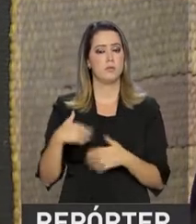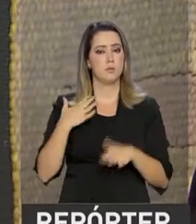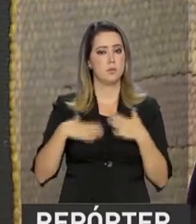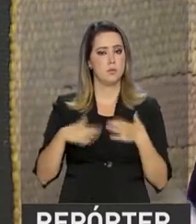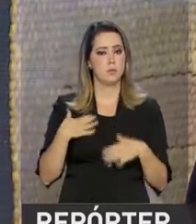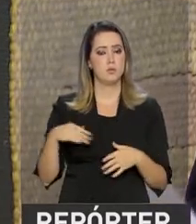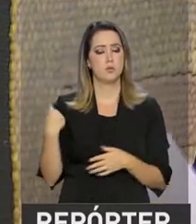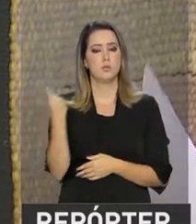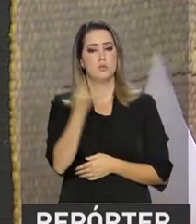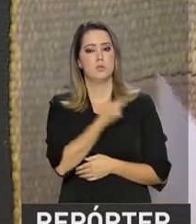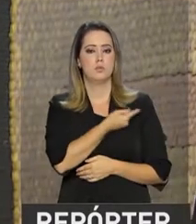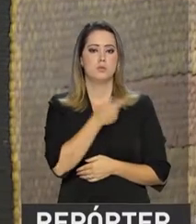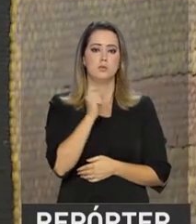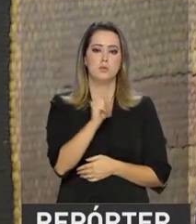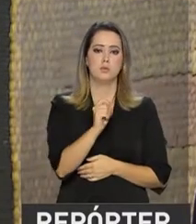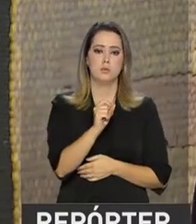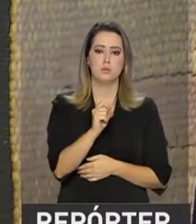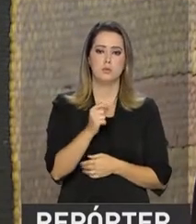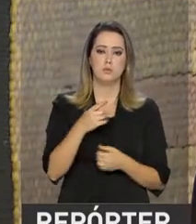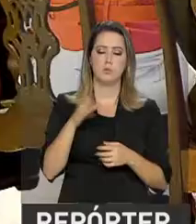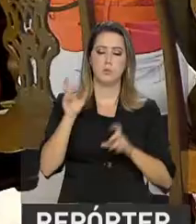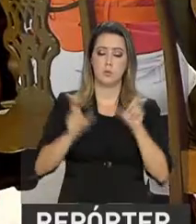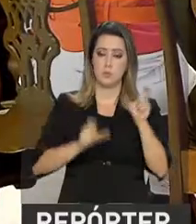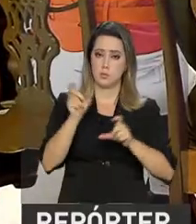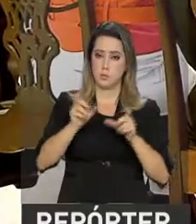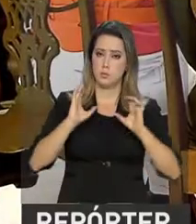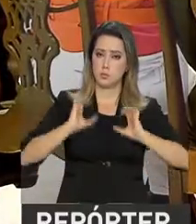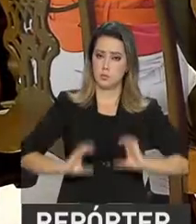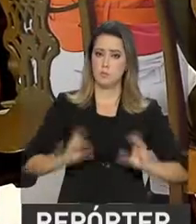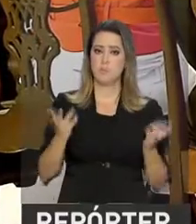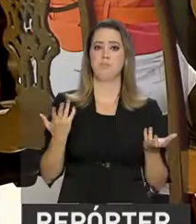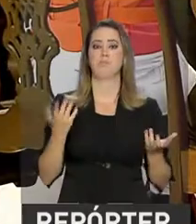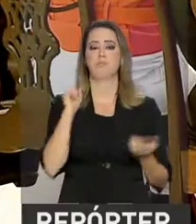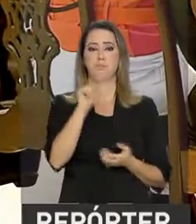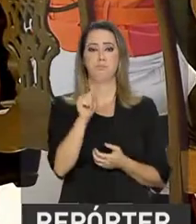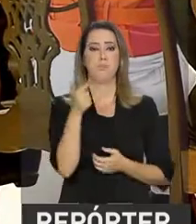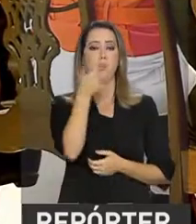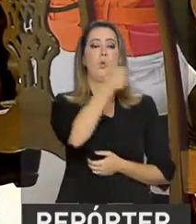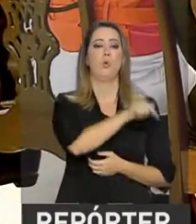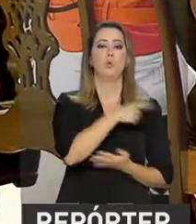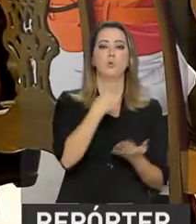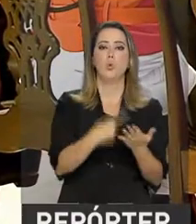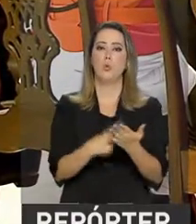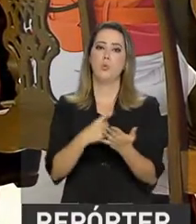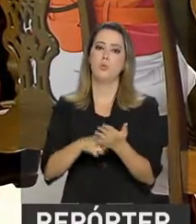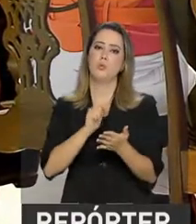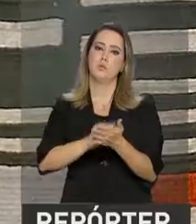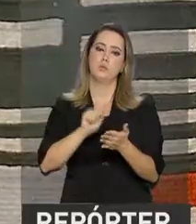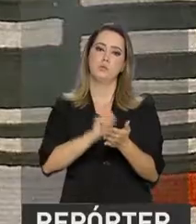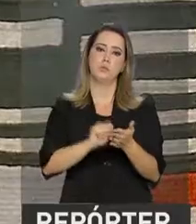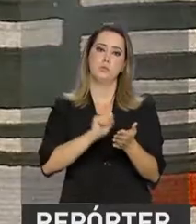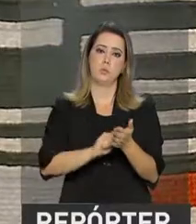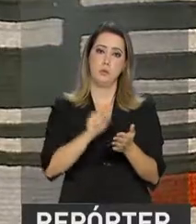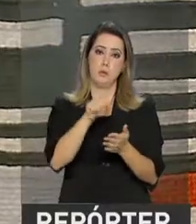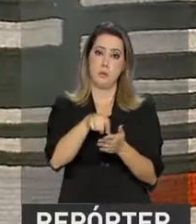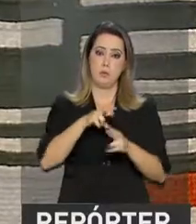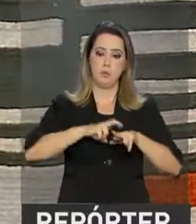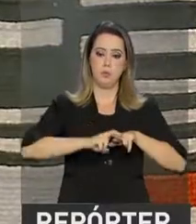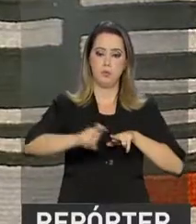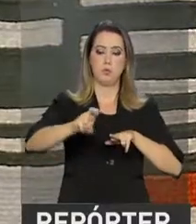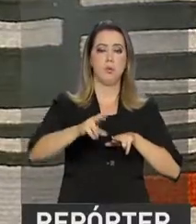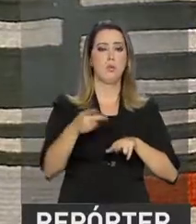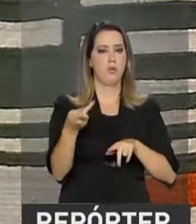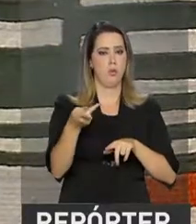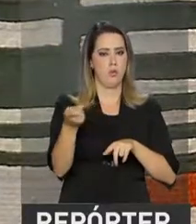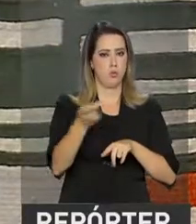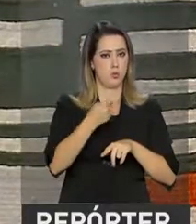tranquilidade para todos os nossos cidadãos. Sobre o outro acordo assinado de construção de uma malha ferroviária entre os